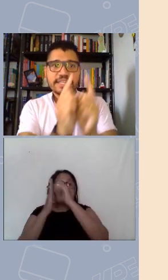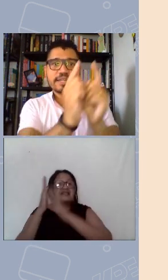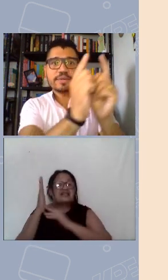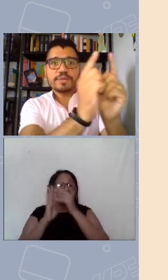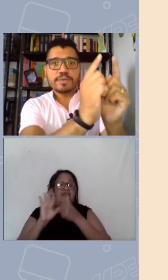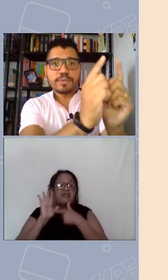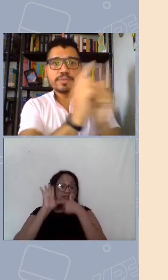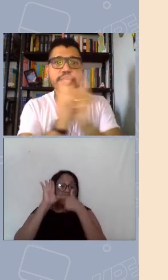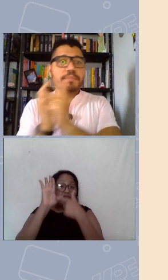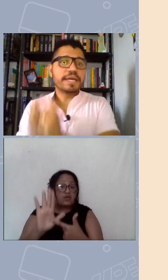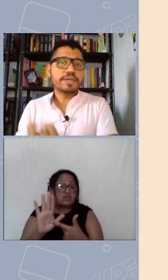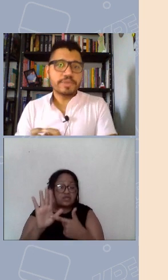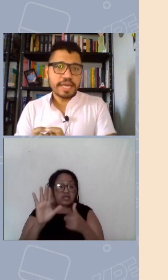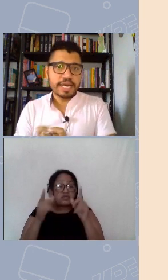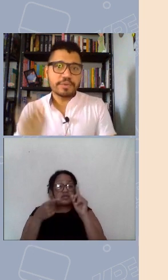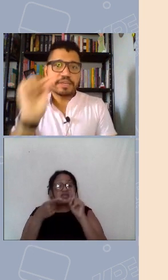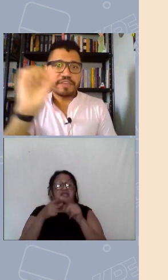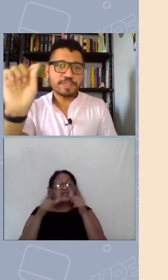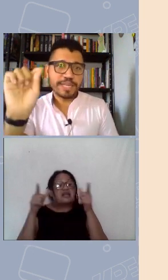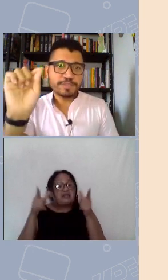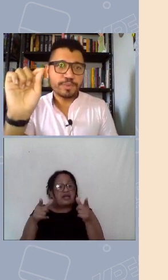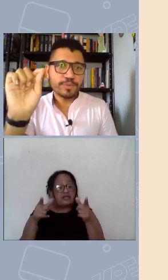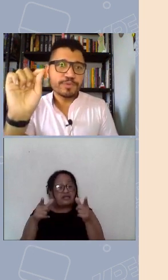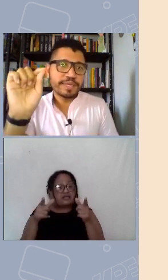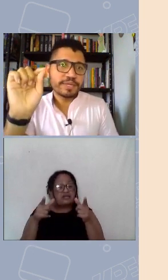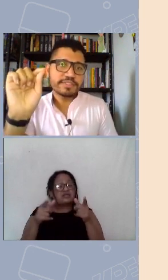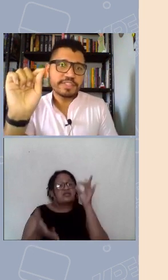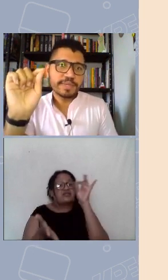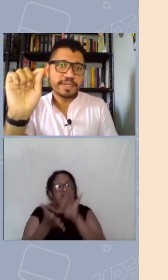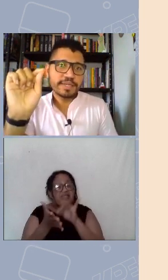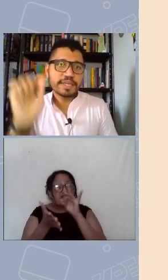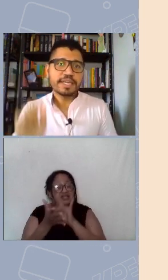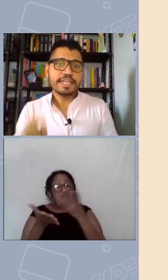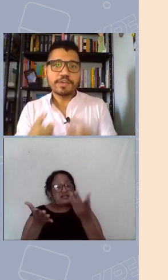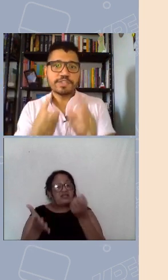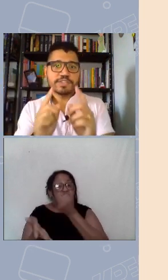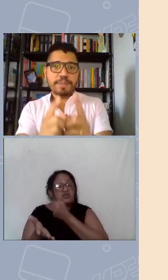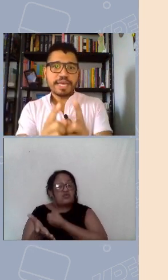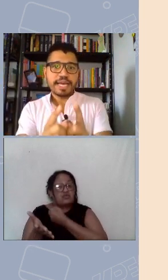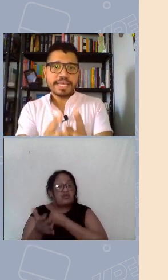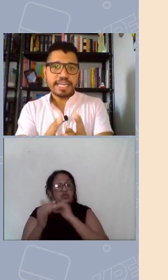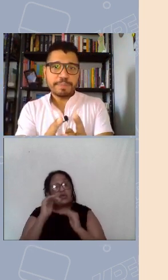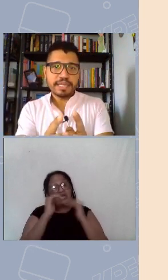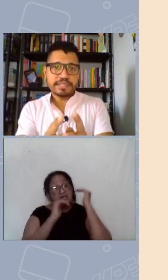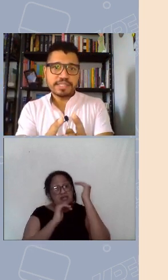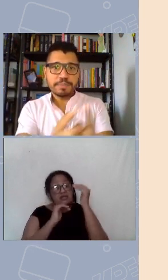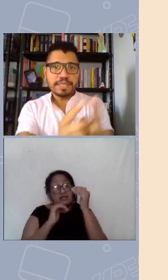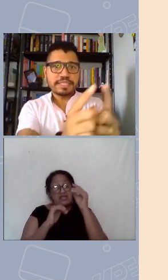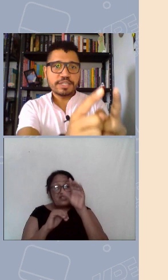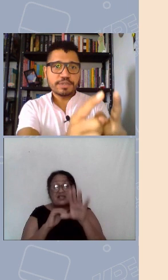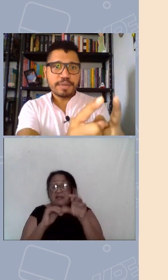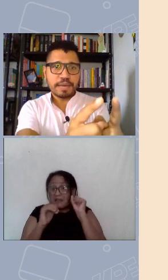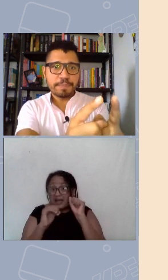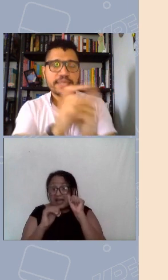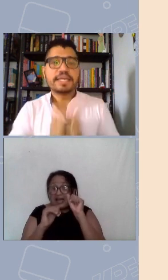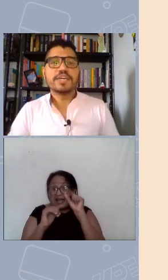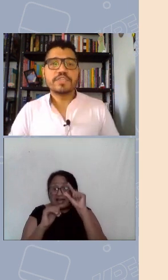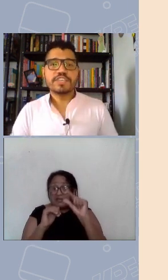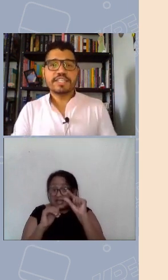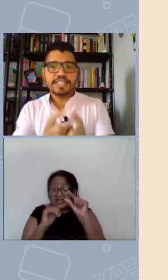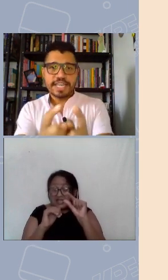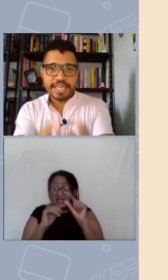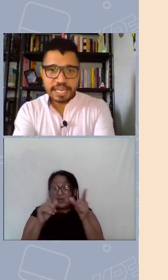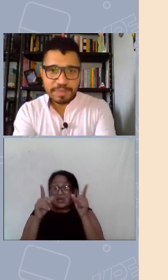representa um tamanho no real que vem expresso por um número em cima então se você pegar aquele pedacinho e medir no mapa